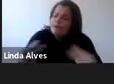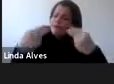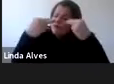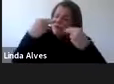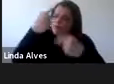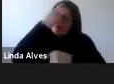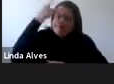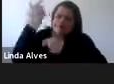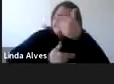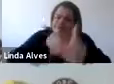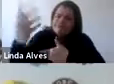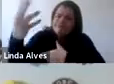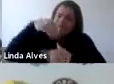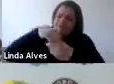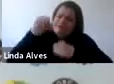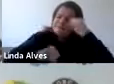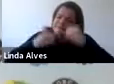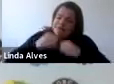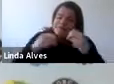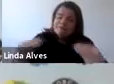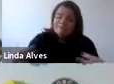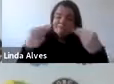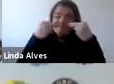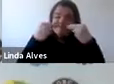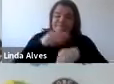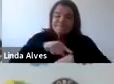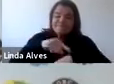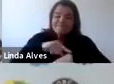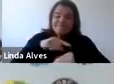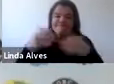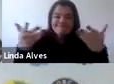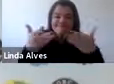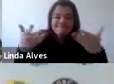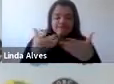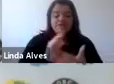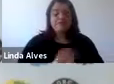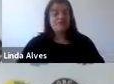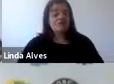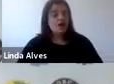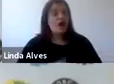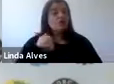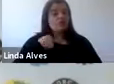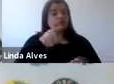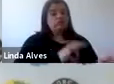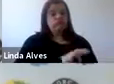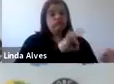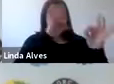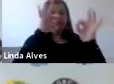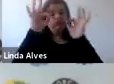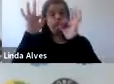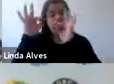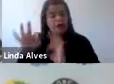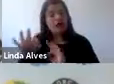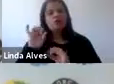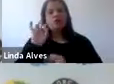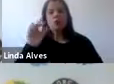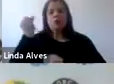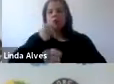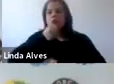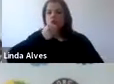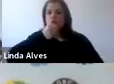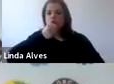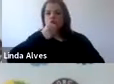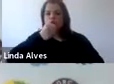momento. Que bom. Nós temos acompanhado aqui, não só pela imprensa, mas, em primeiro lugar,